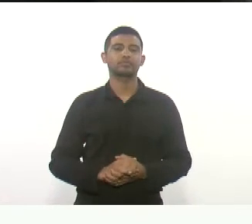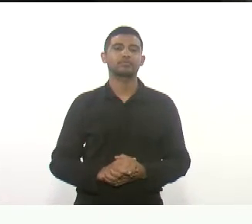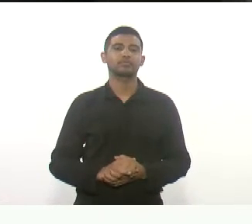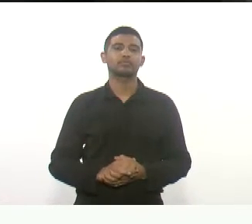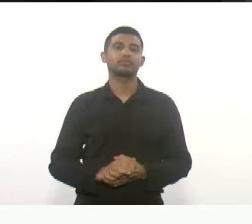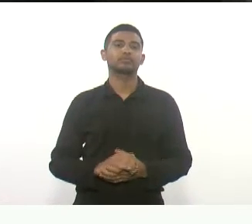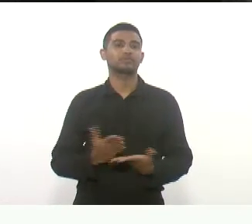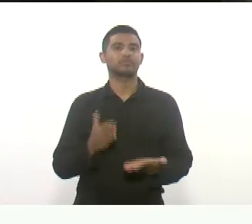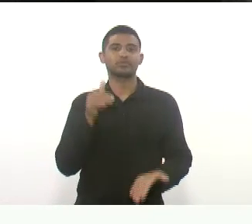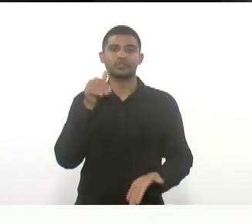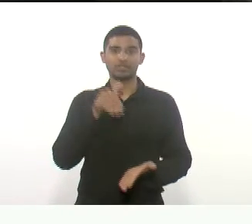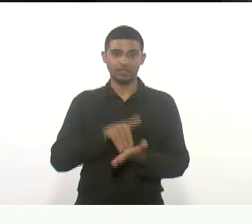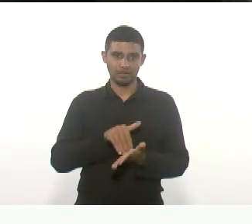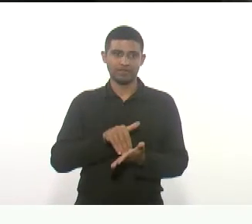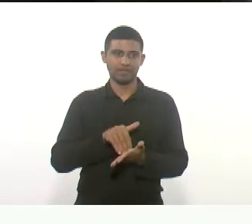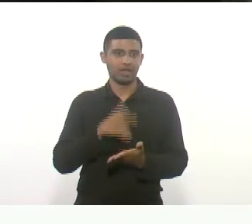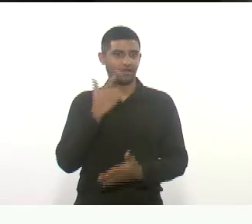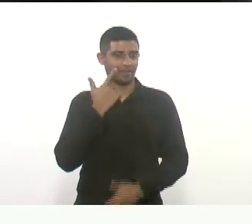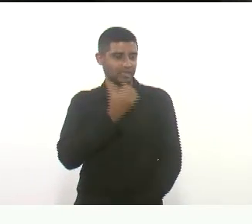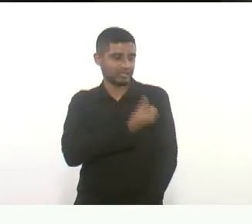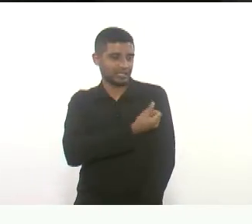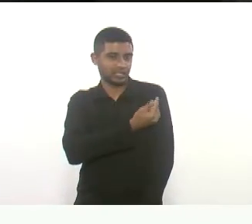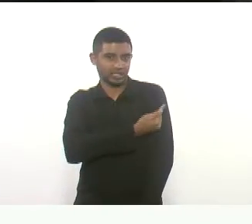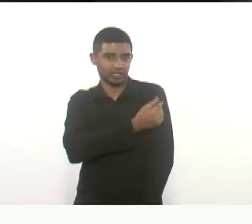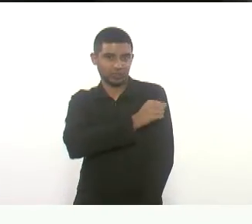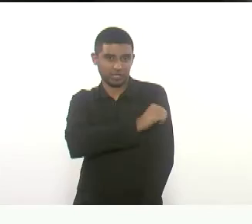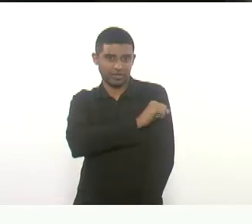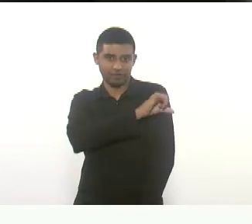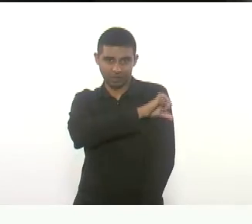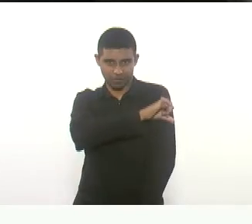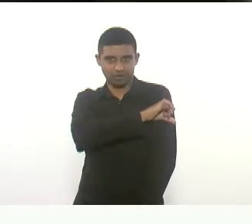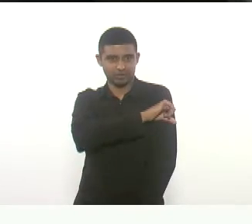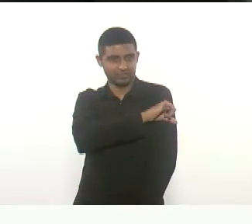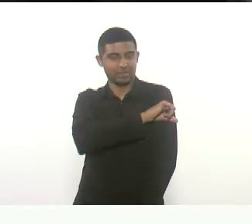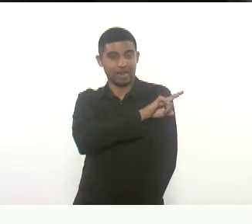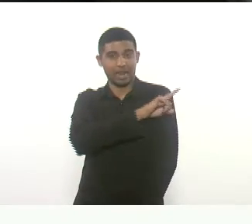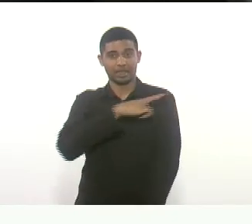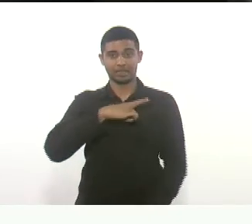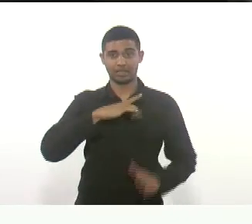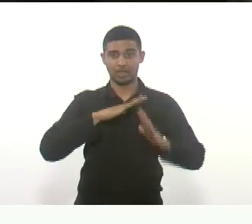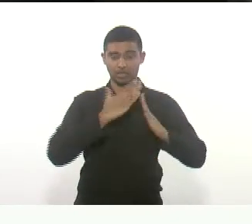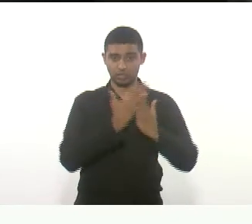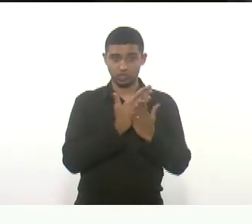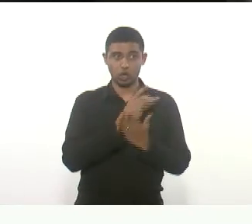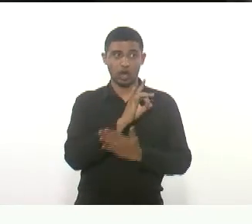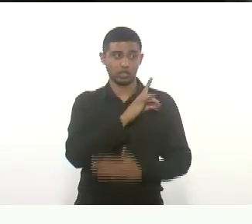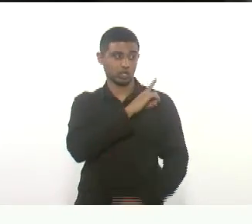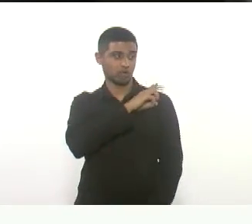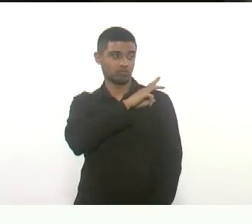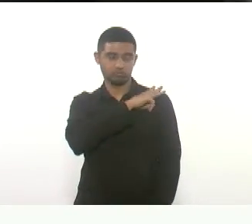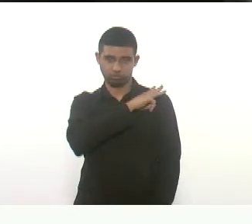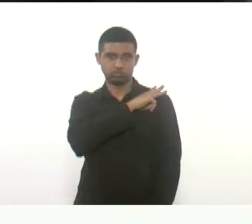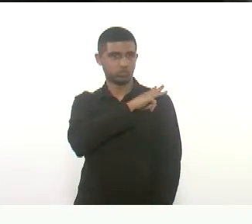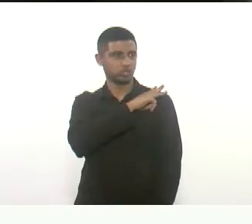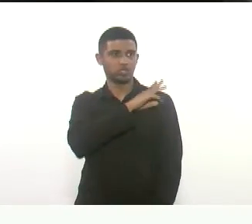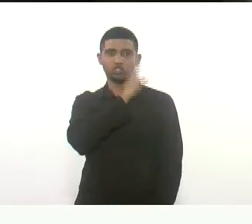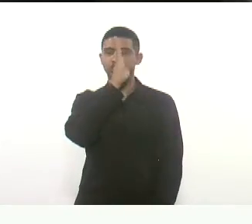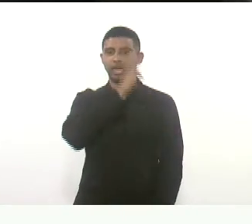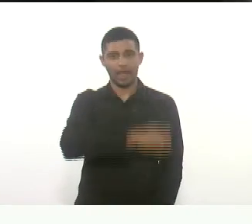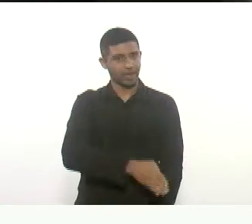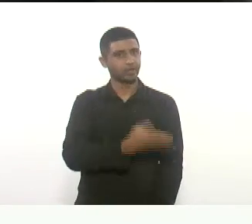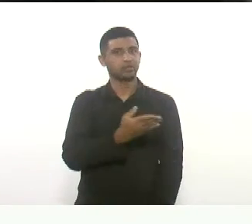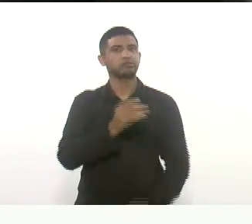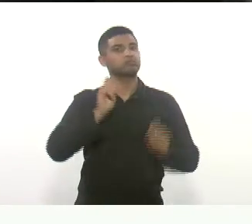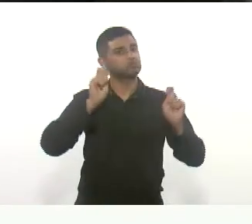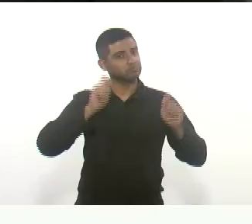Então, no final desses 4 anos, geralmente aí você tem uma escola que tem só ensino médio, em tempo integral, e aí